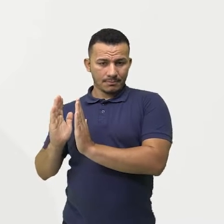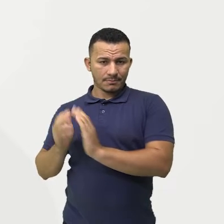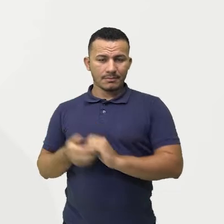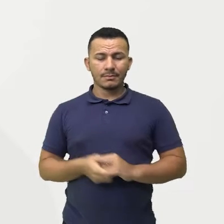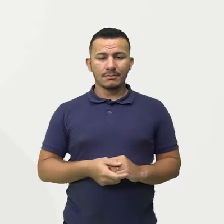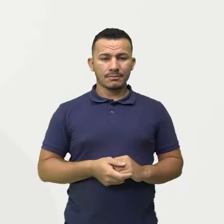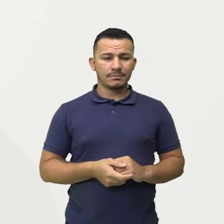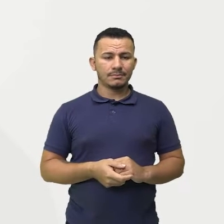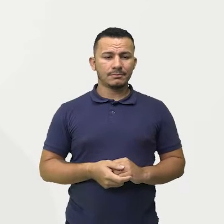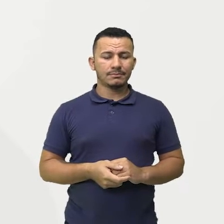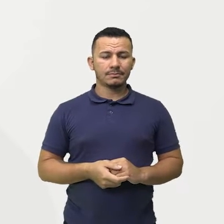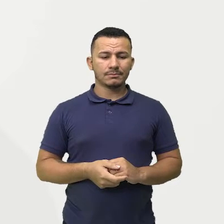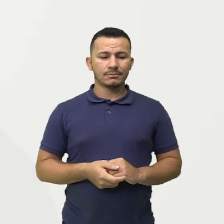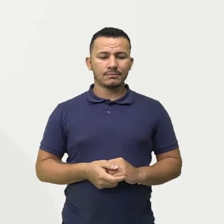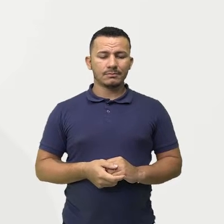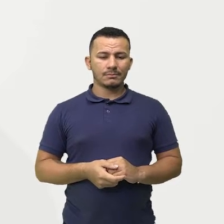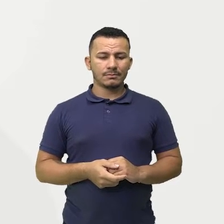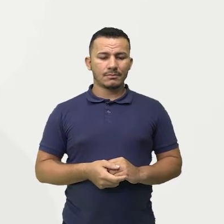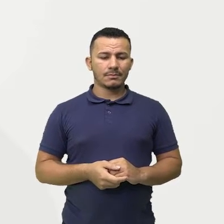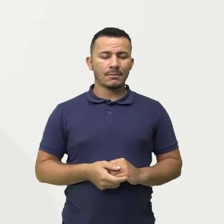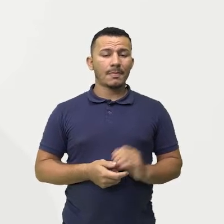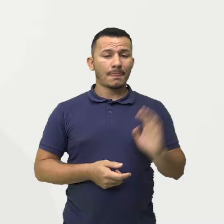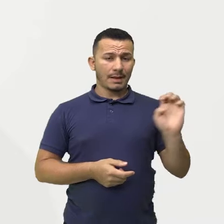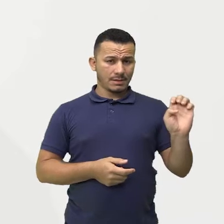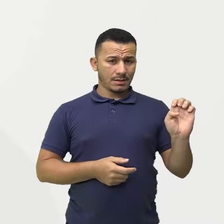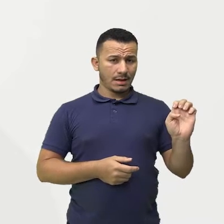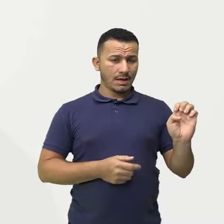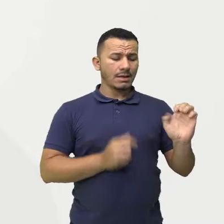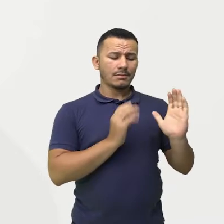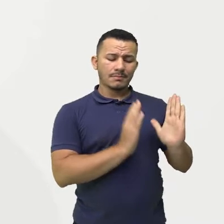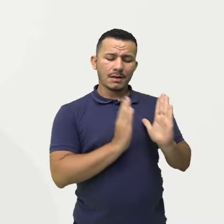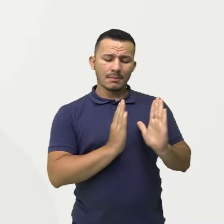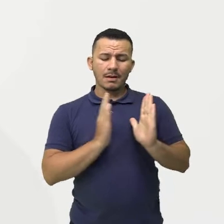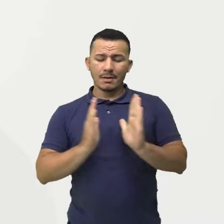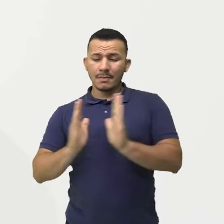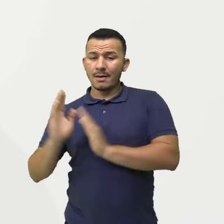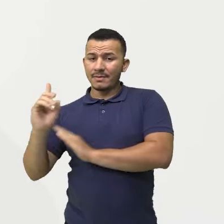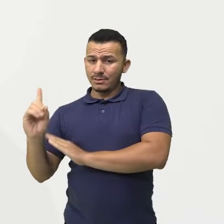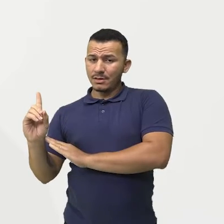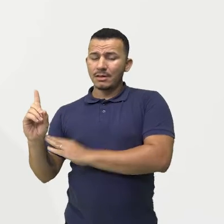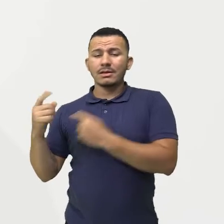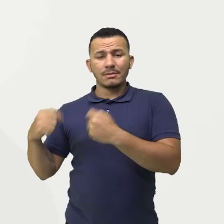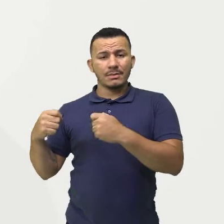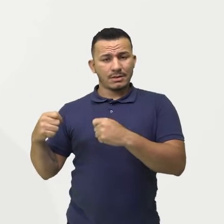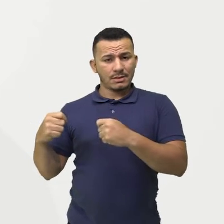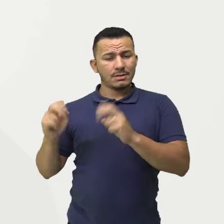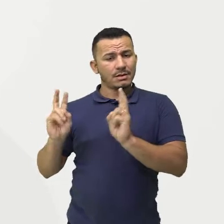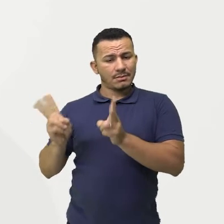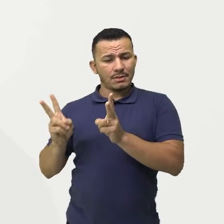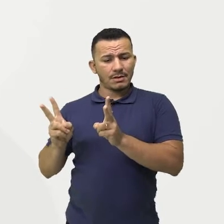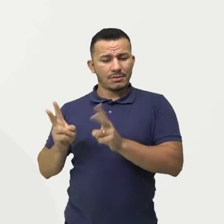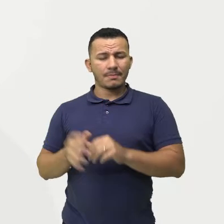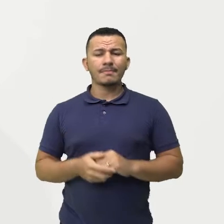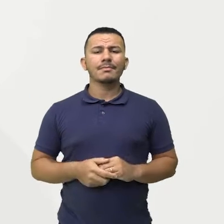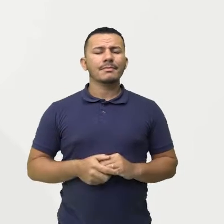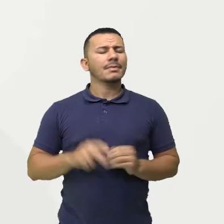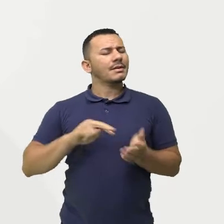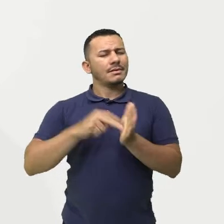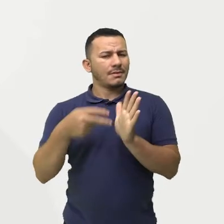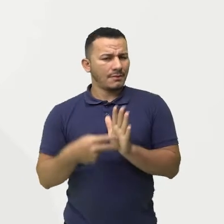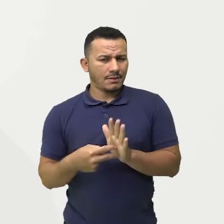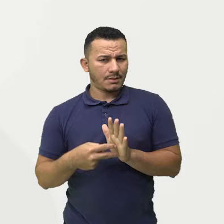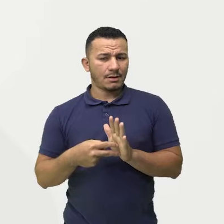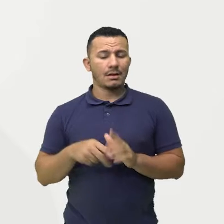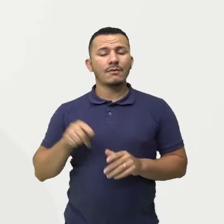Olha, caminhando sempre da esquerda para a direita. Significando que